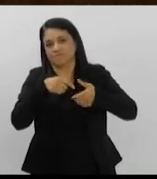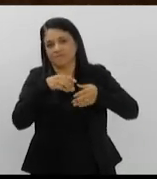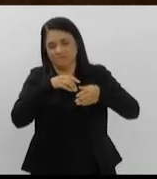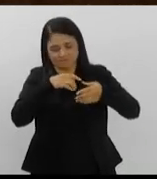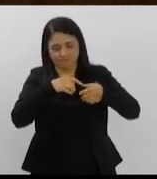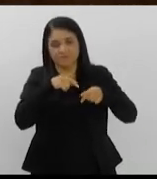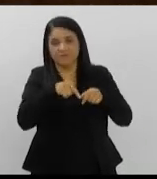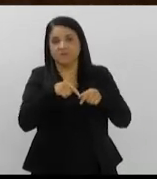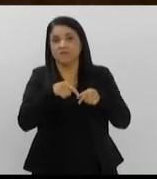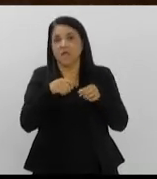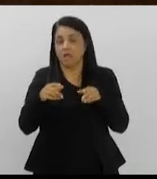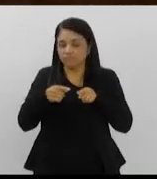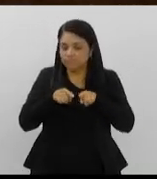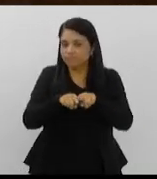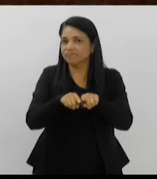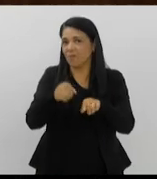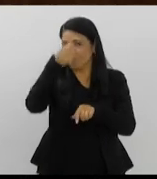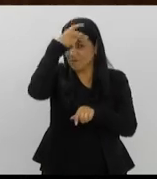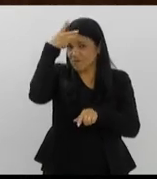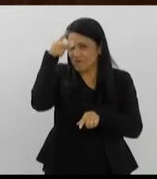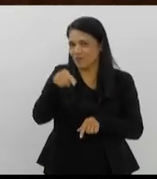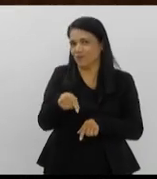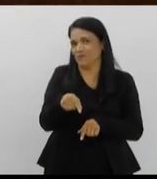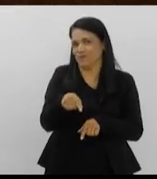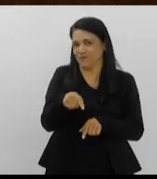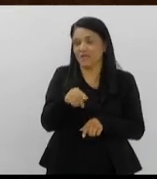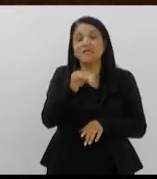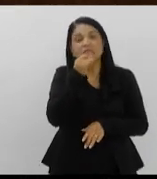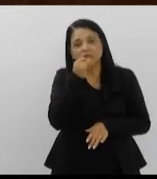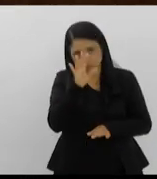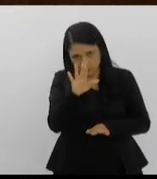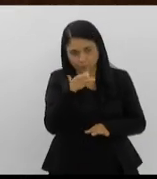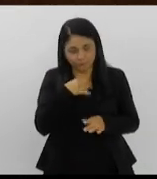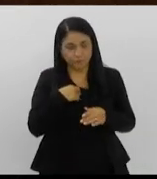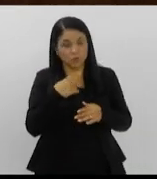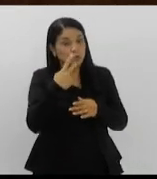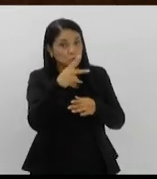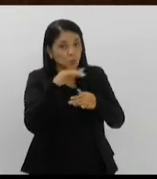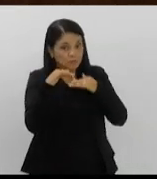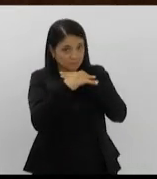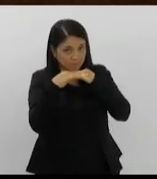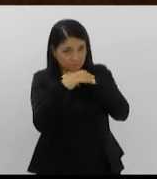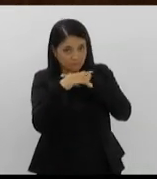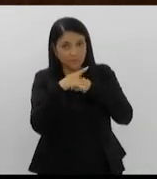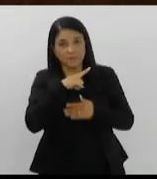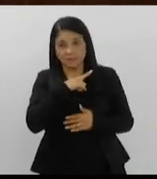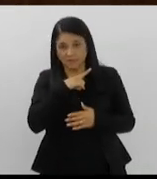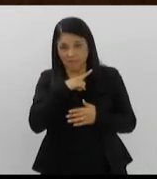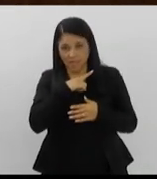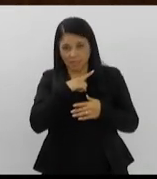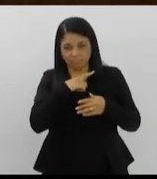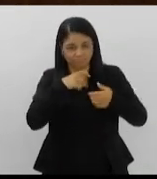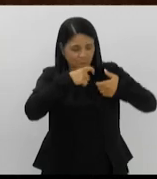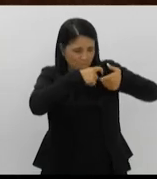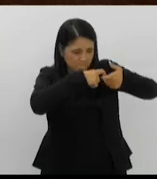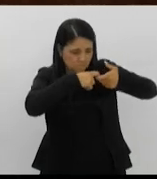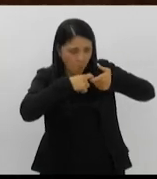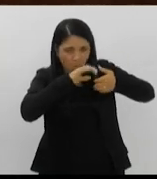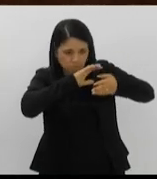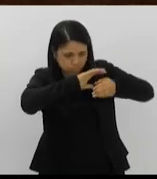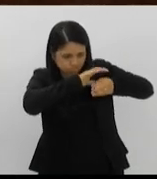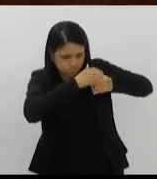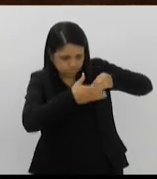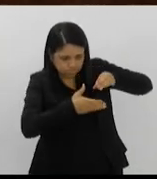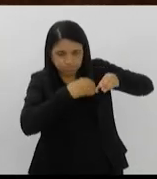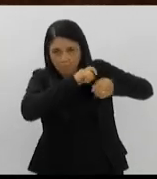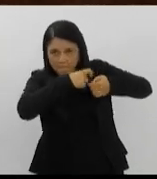cidade. Se a sua cidade, vou dar um exemplo, se a sua cidade, né, ainda tem operações ilegais com a presença